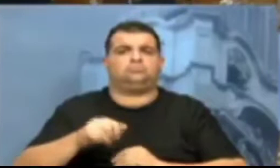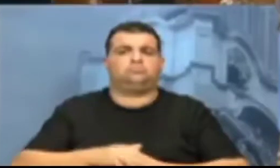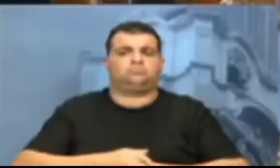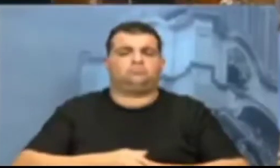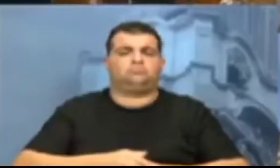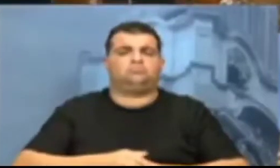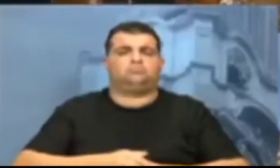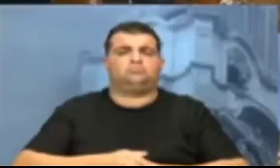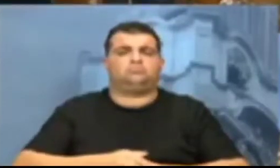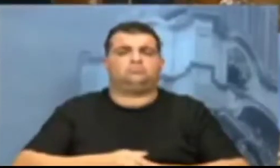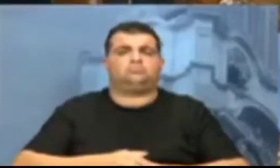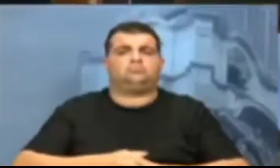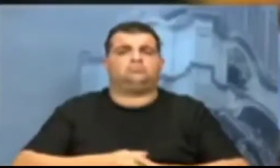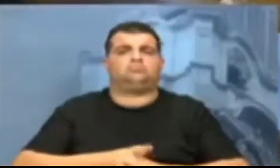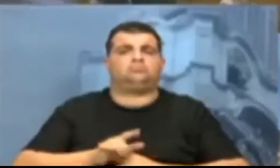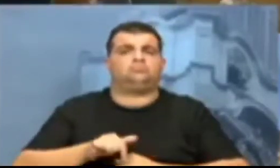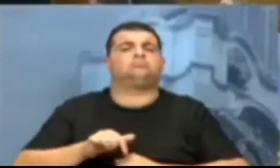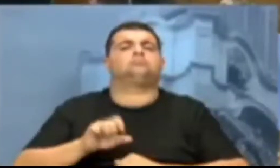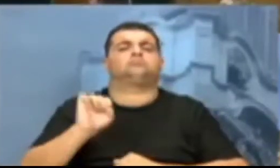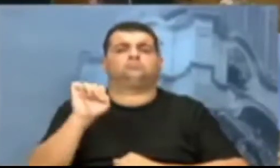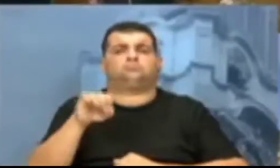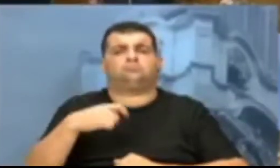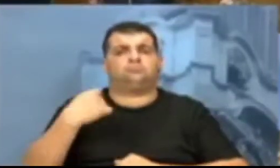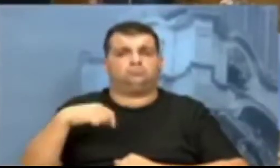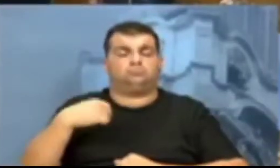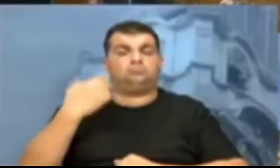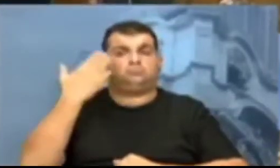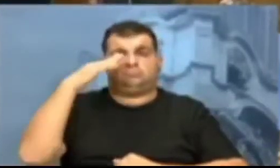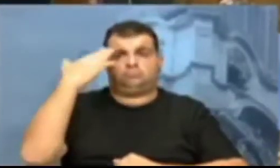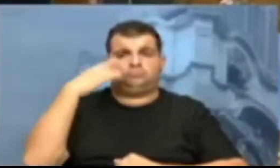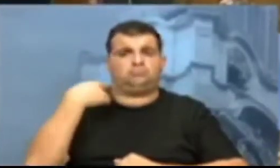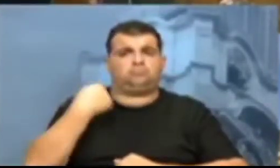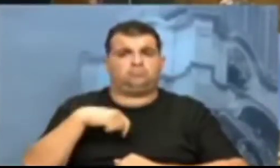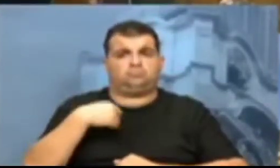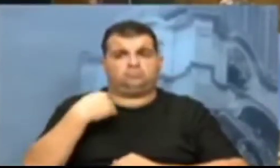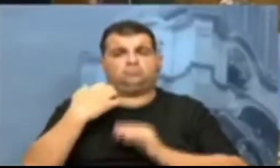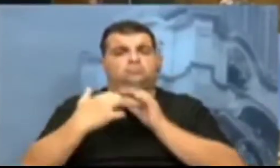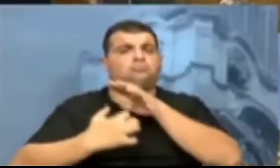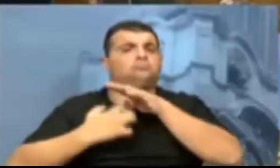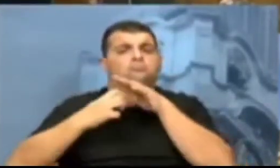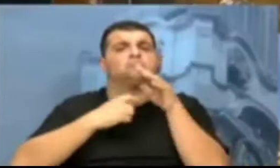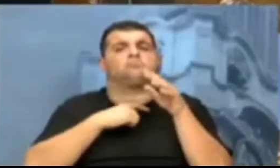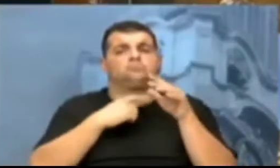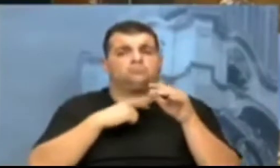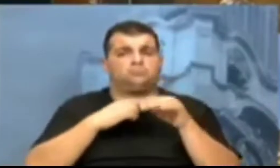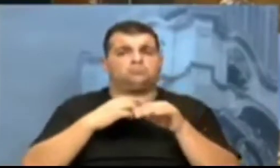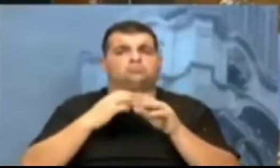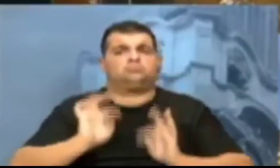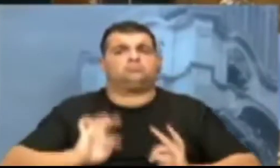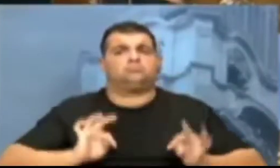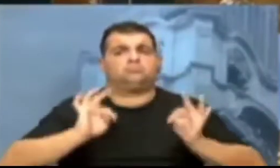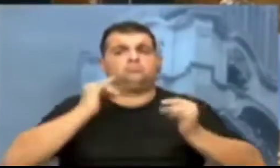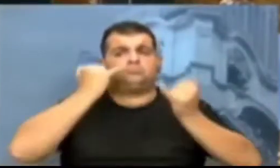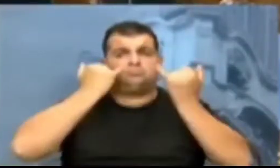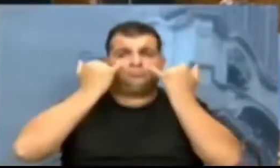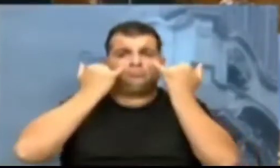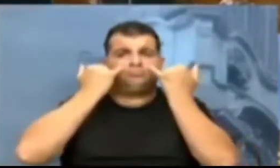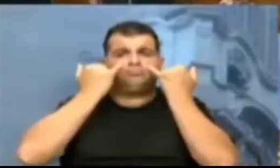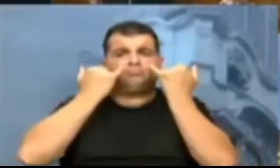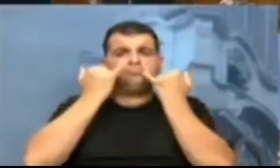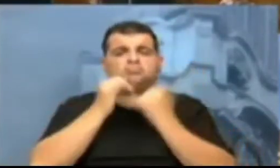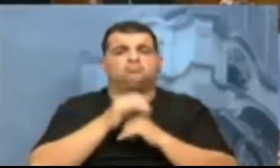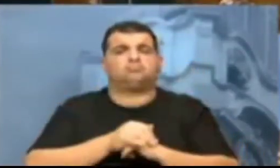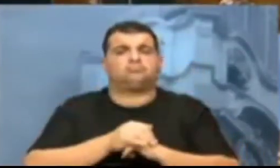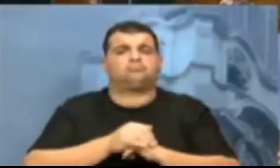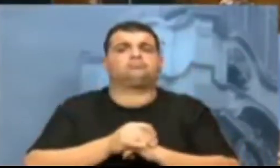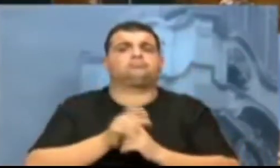Claro que precisamos entender que existem empresas da tecnologia da informação que,